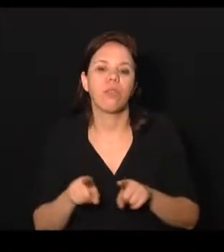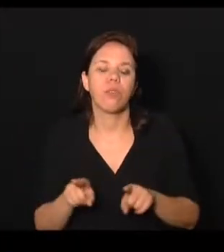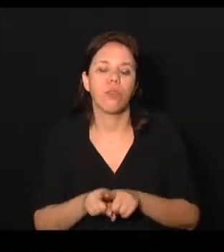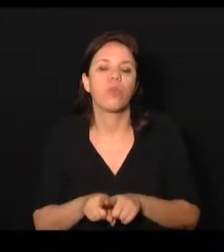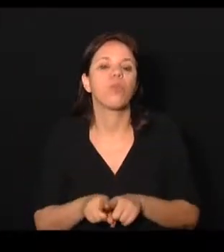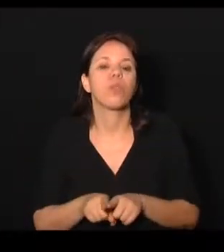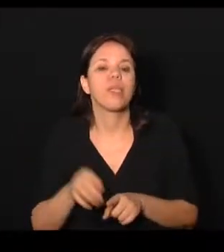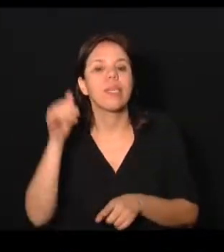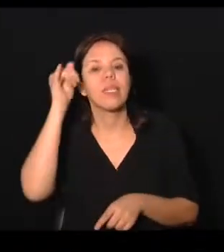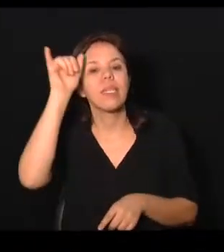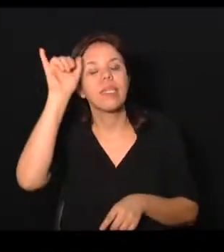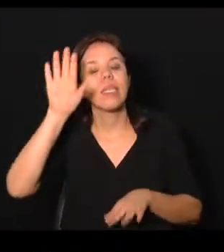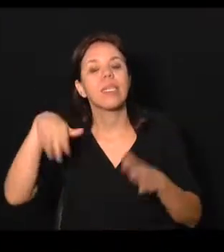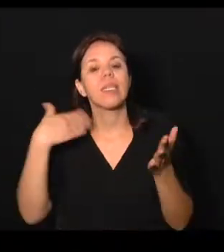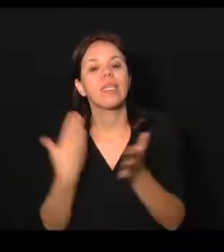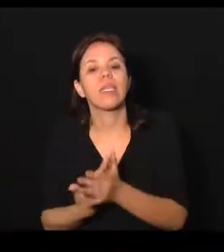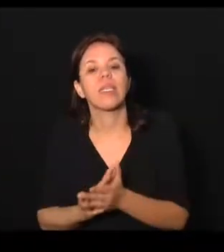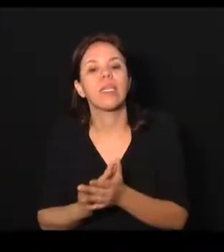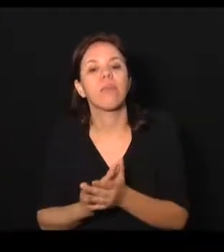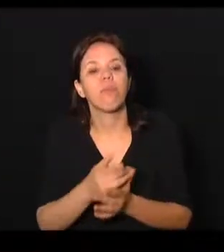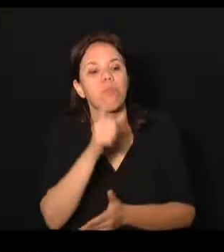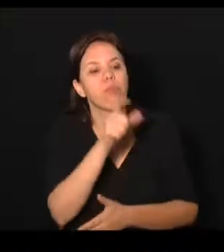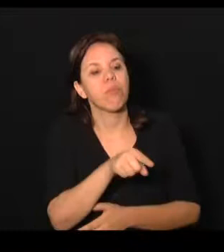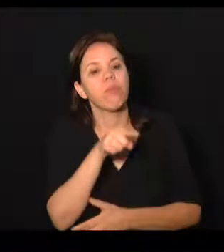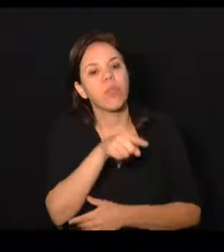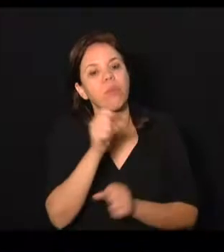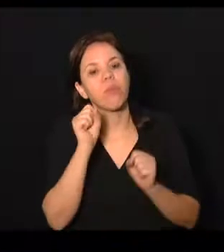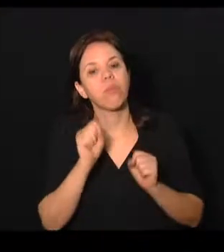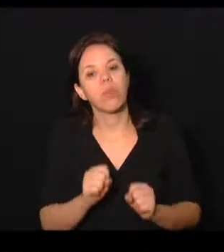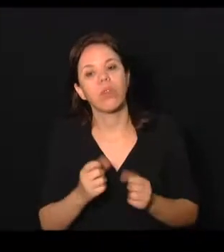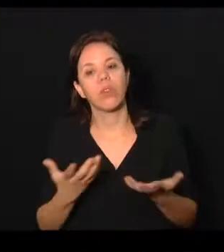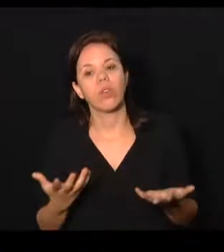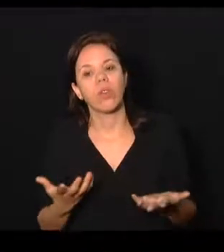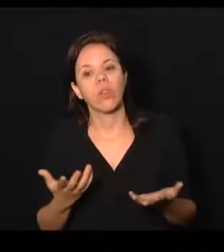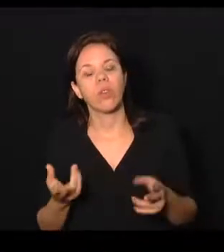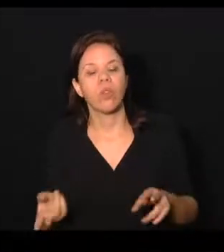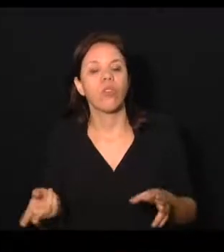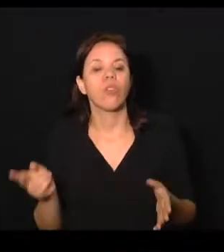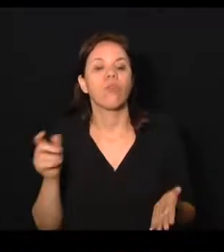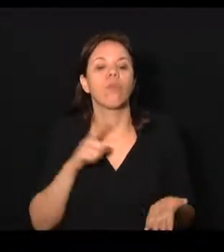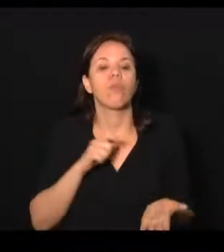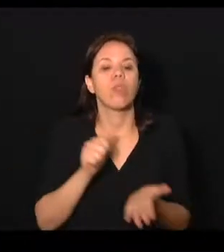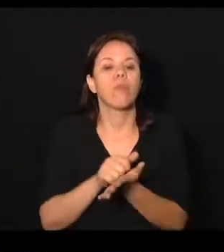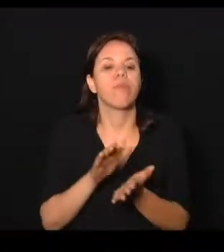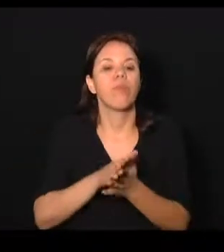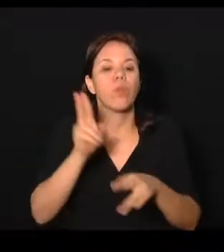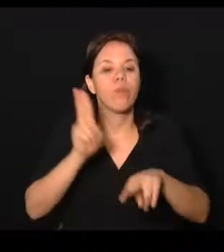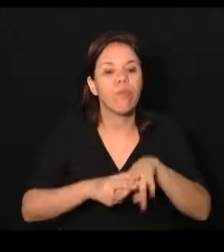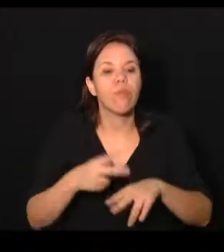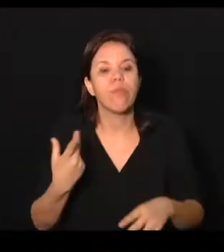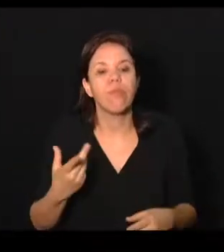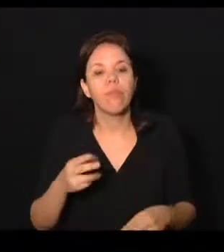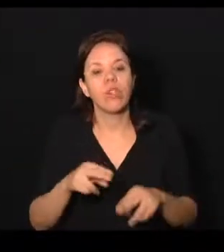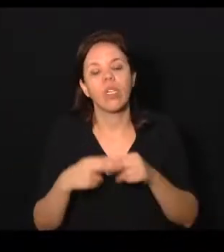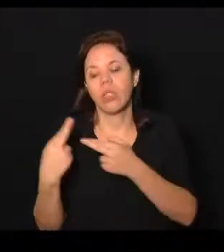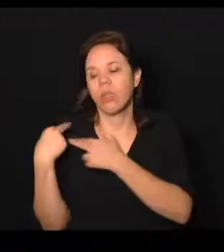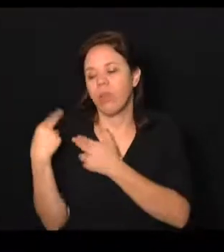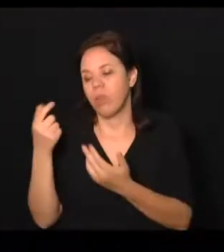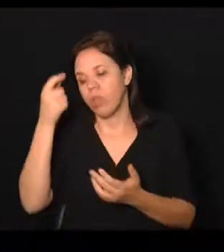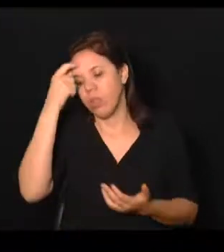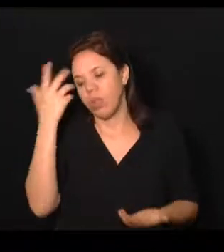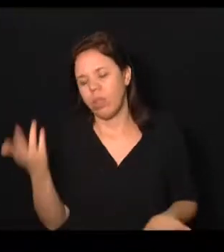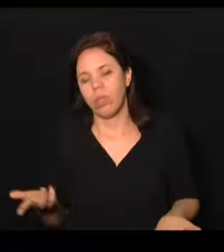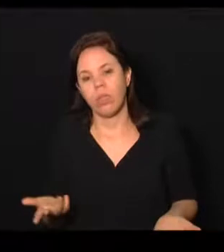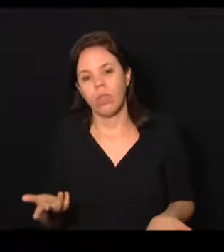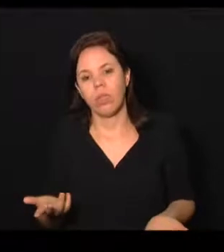inimputabilidade. Até que ponto aquela pessoa pode responder por seus atos civis? né? Então, também tem uma questão aí da doação de